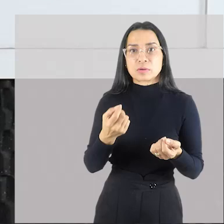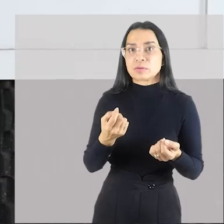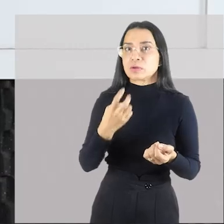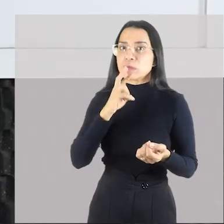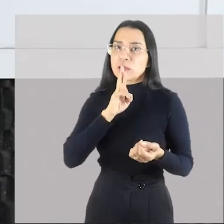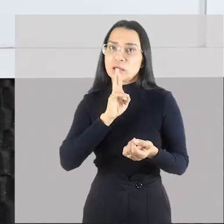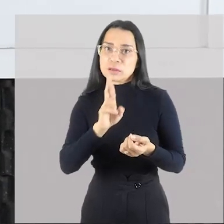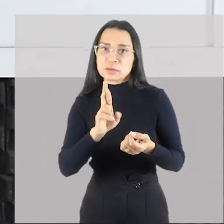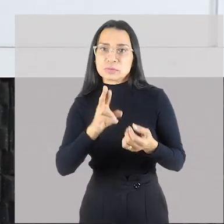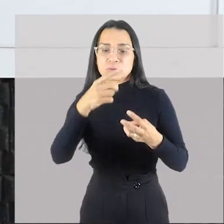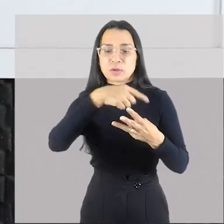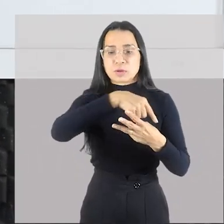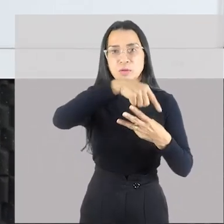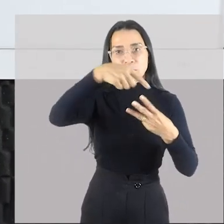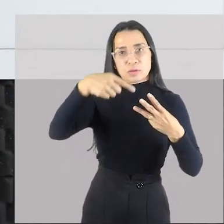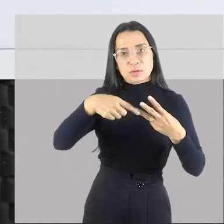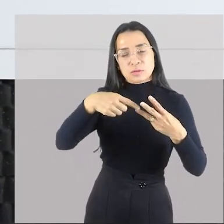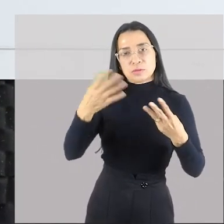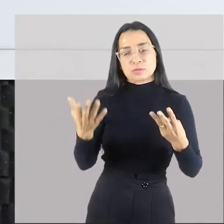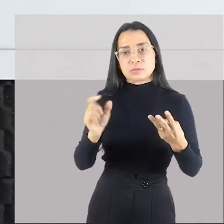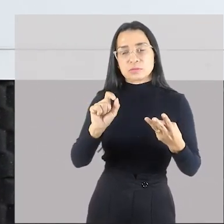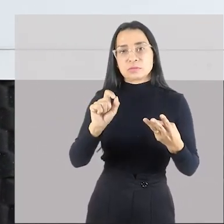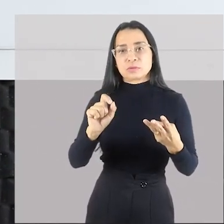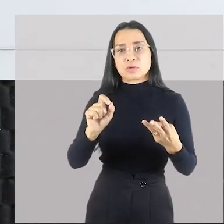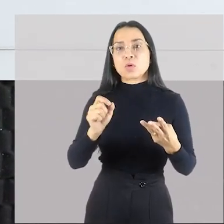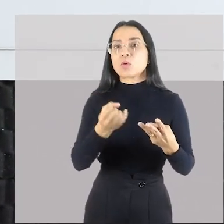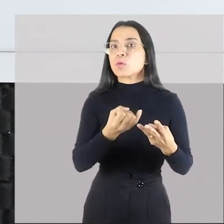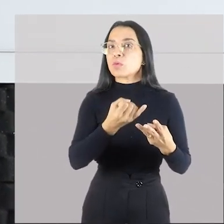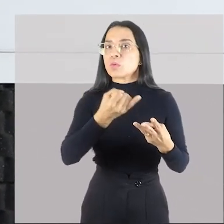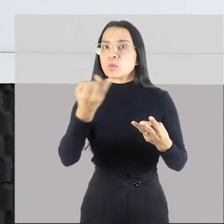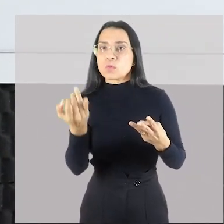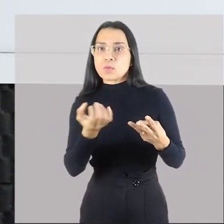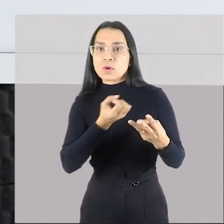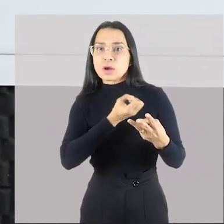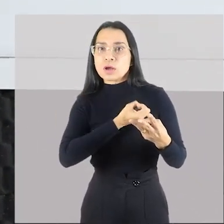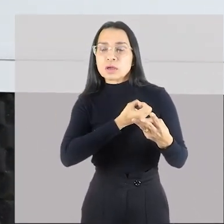valores de x o y é maior do que zero?